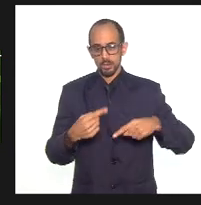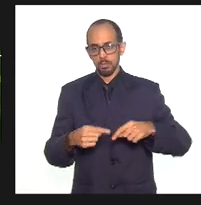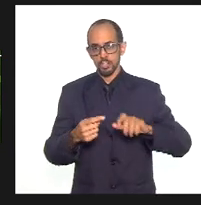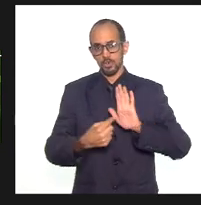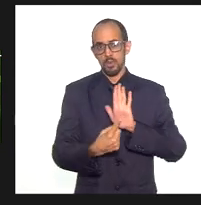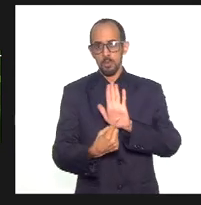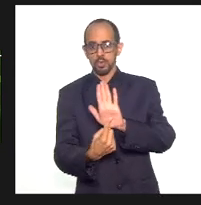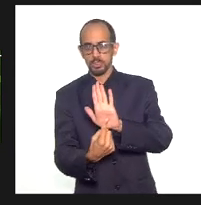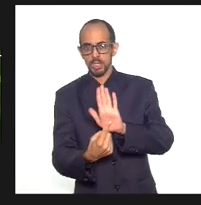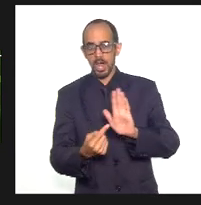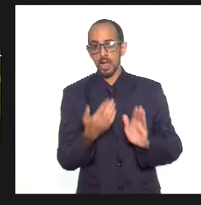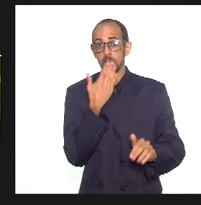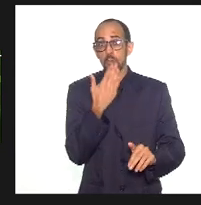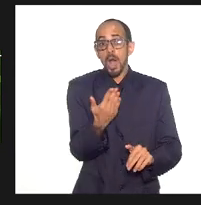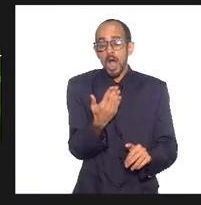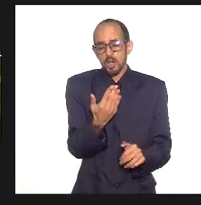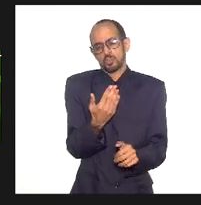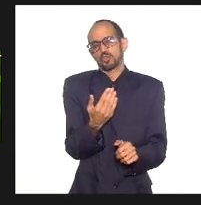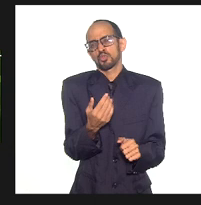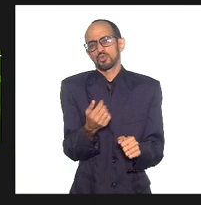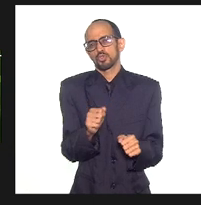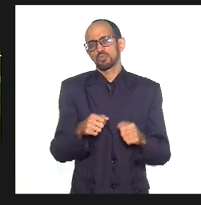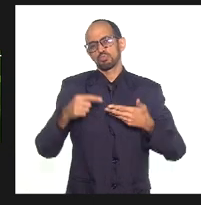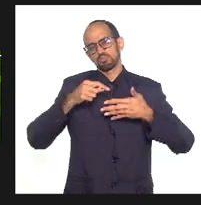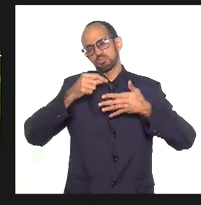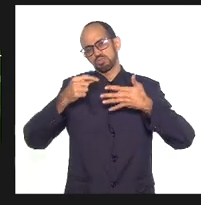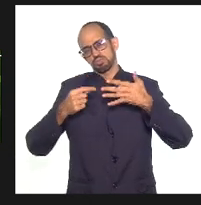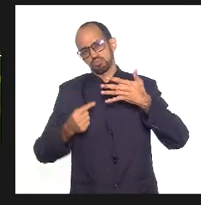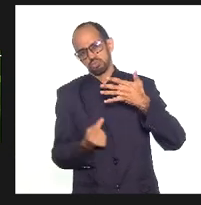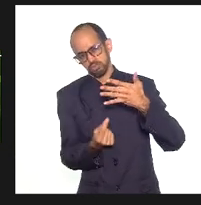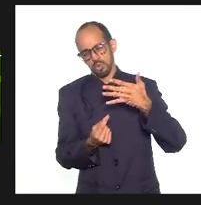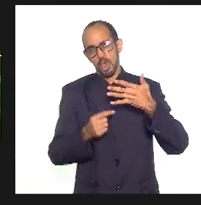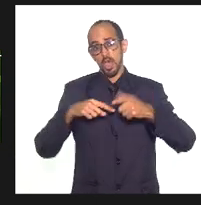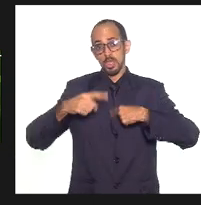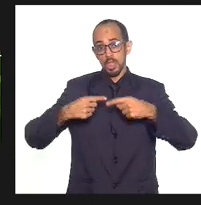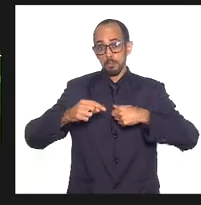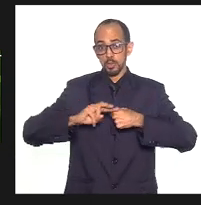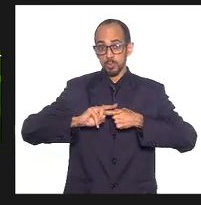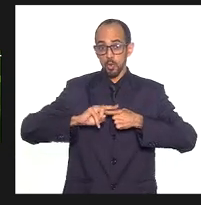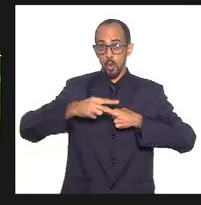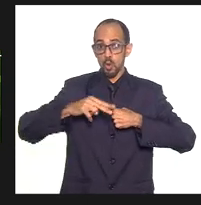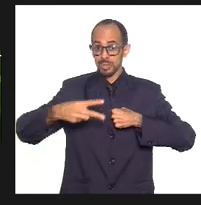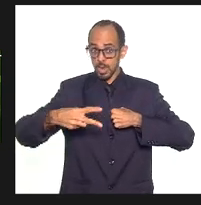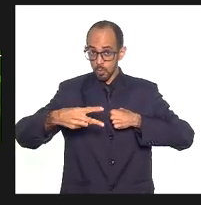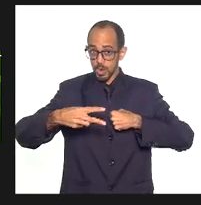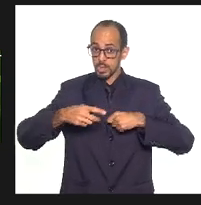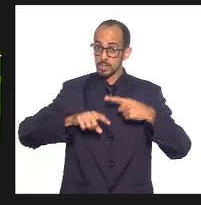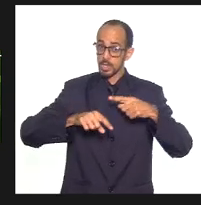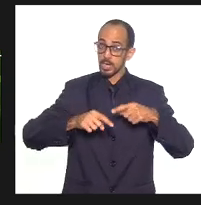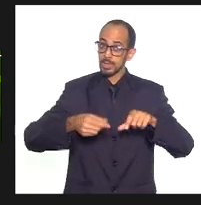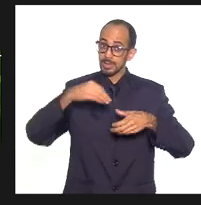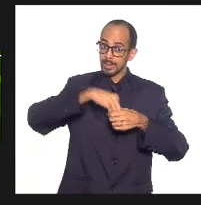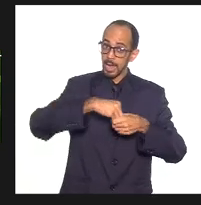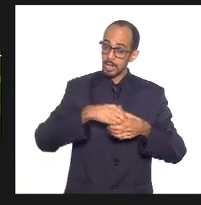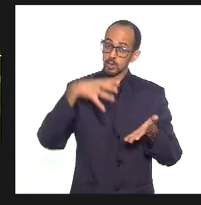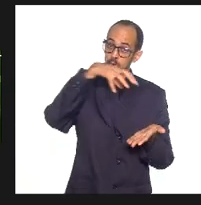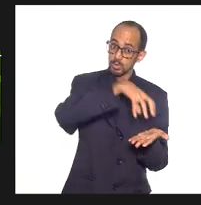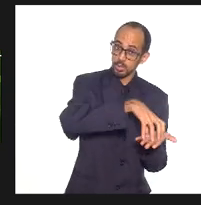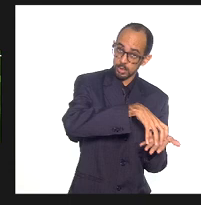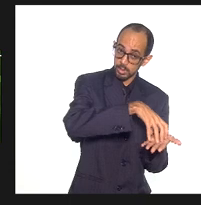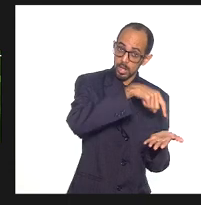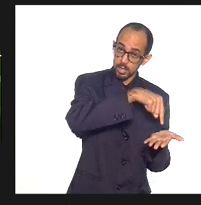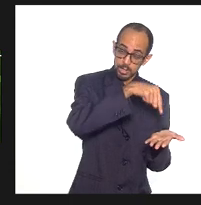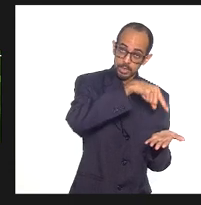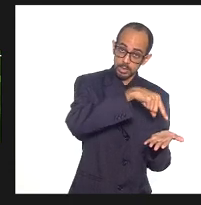quais são os tipos desses serviços. Consequentemente, uma vez apropriado à unidade de instalação física aquele